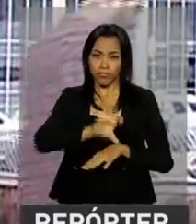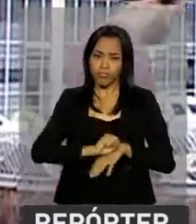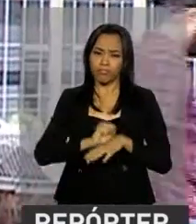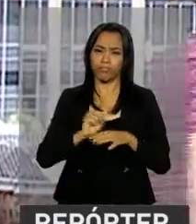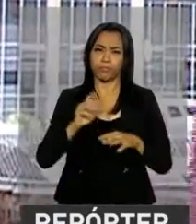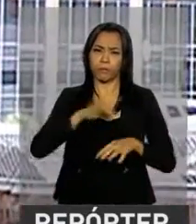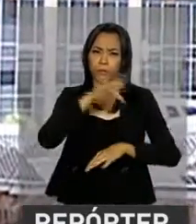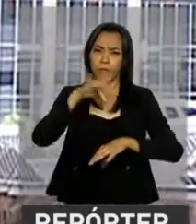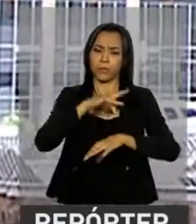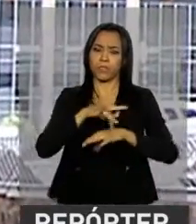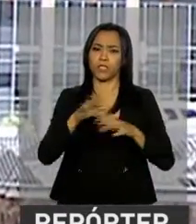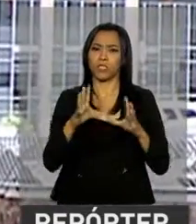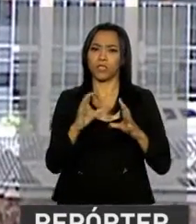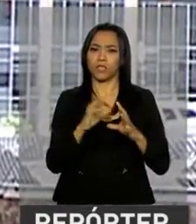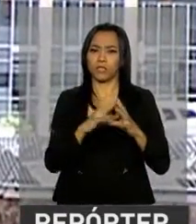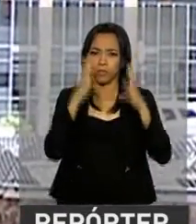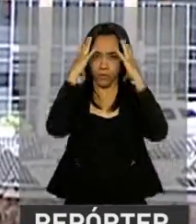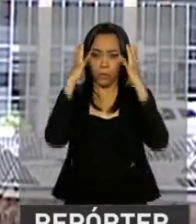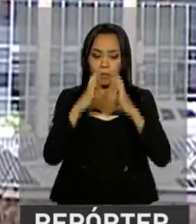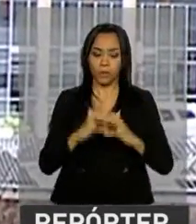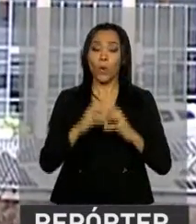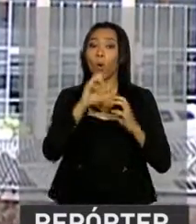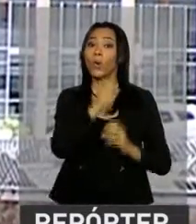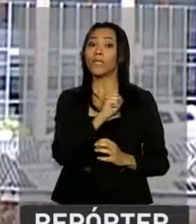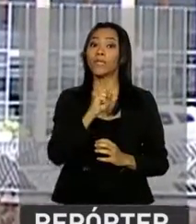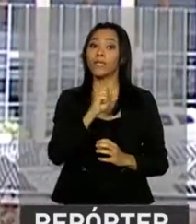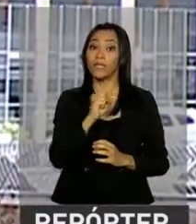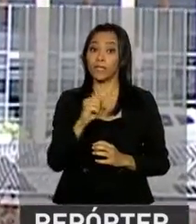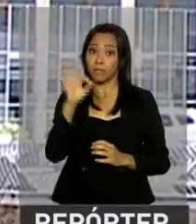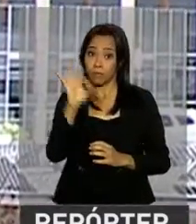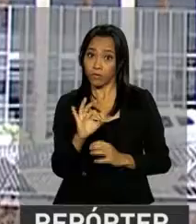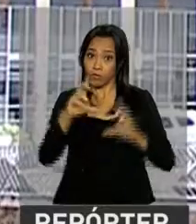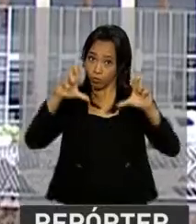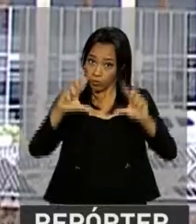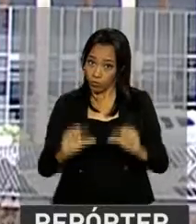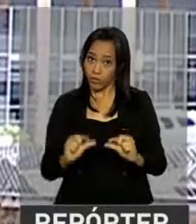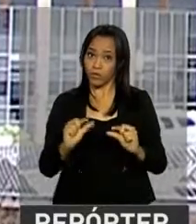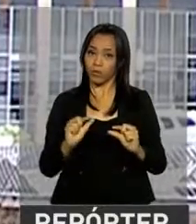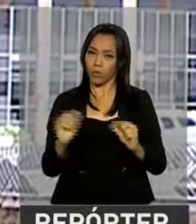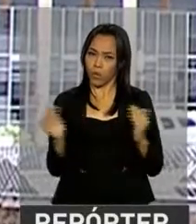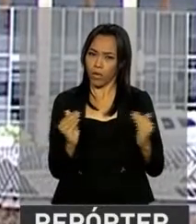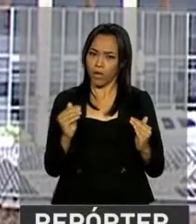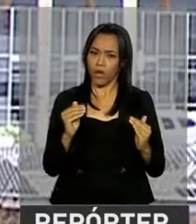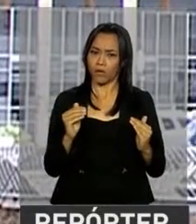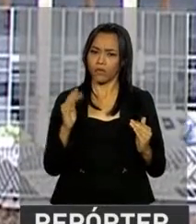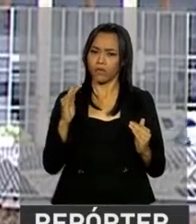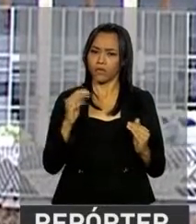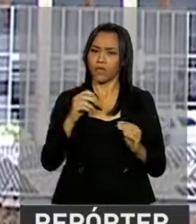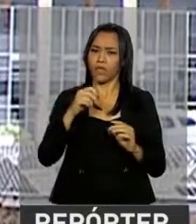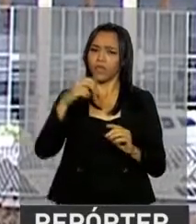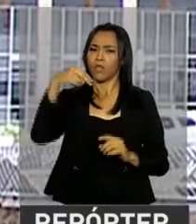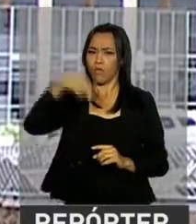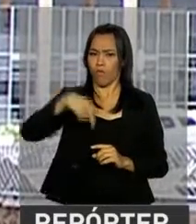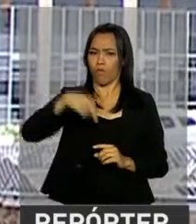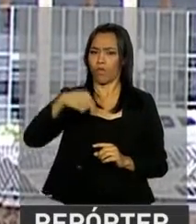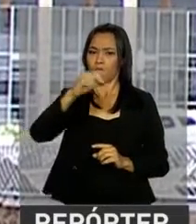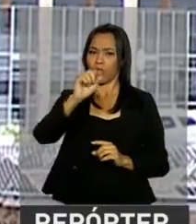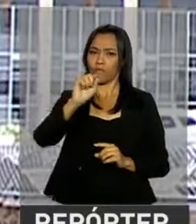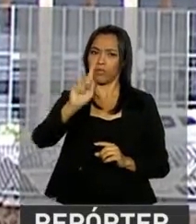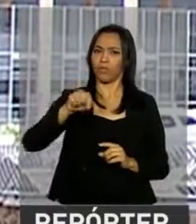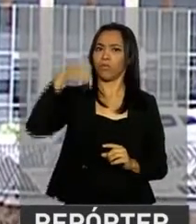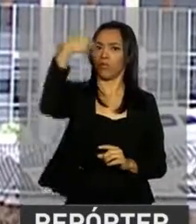86 por cento se comparado o período de pico em janeiro deste ano desde novembro do ano passado foram